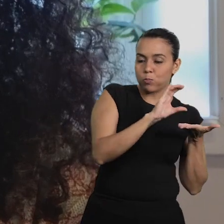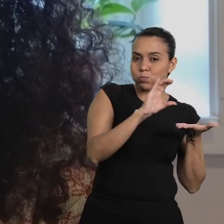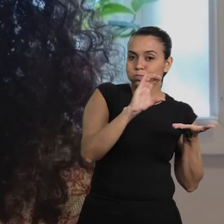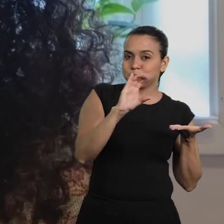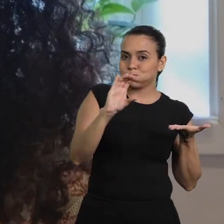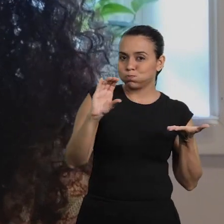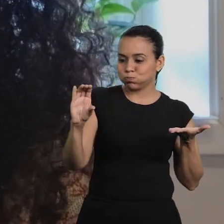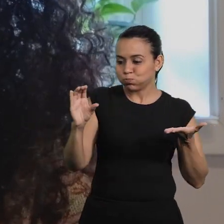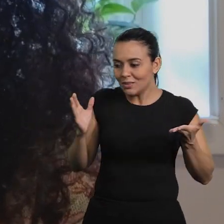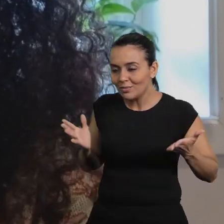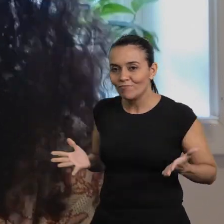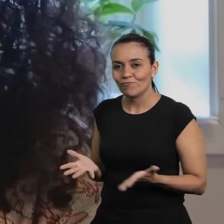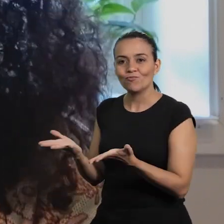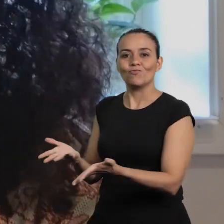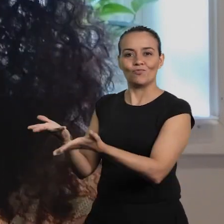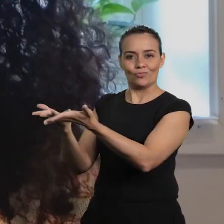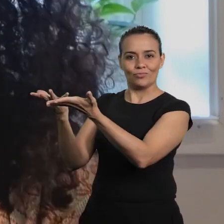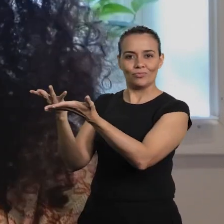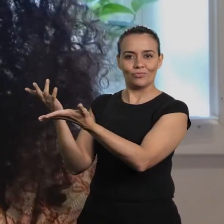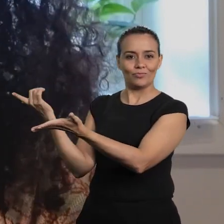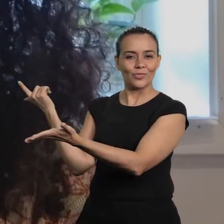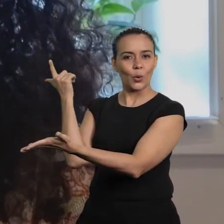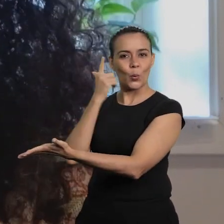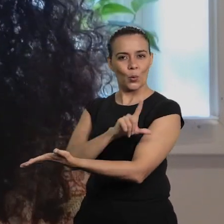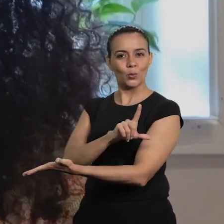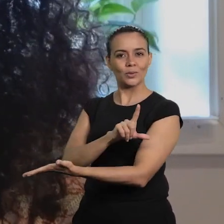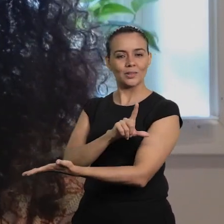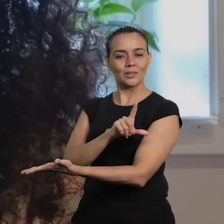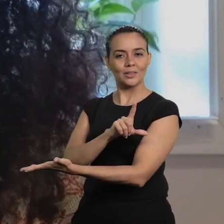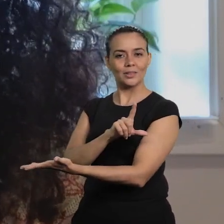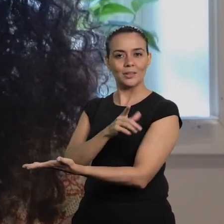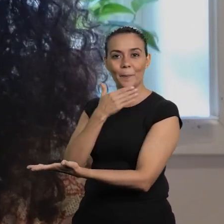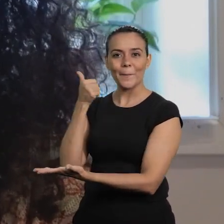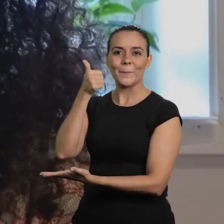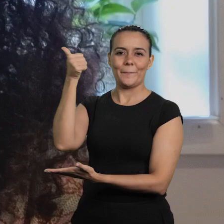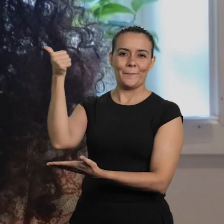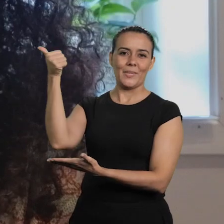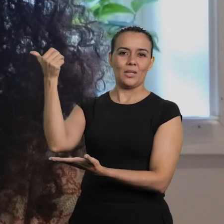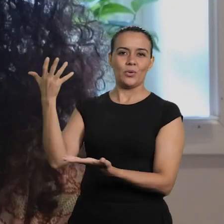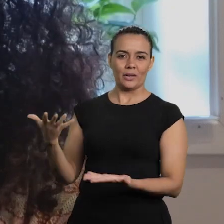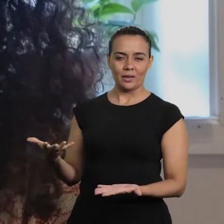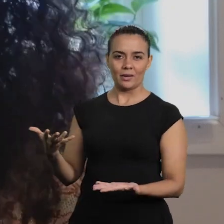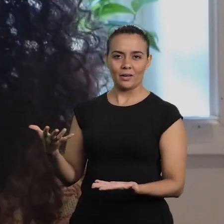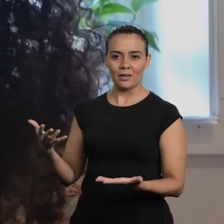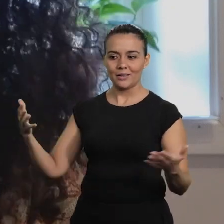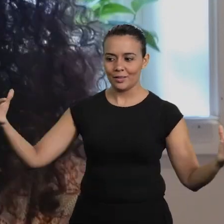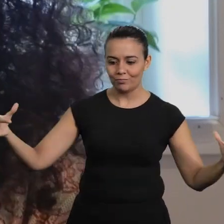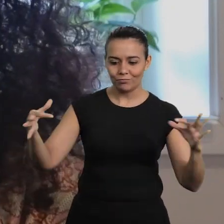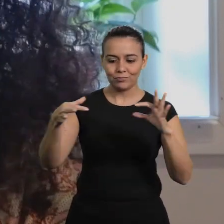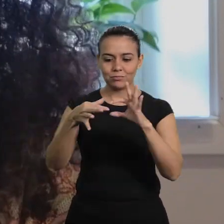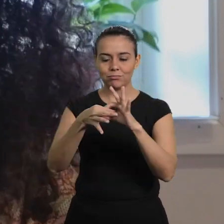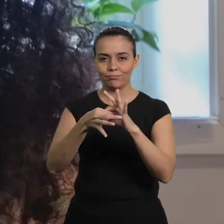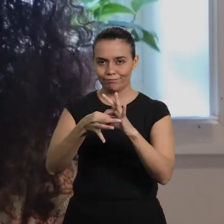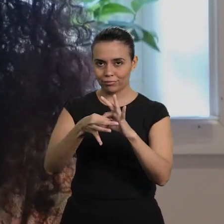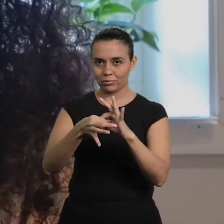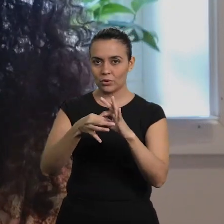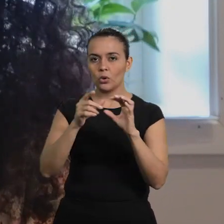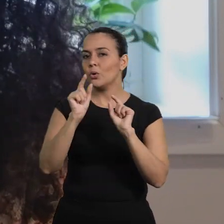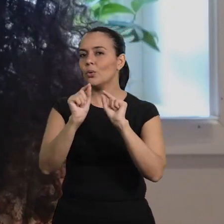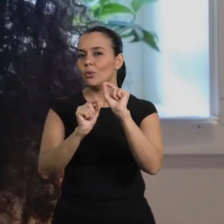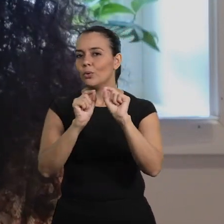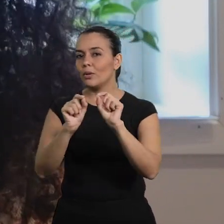colocasse incentivos ou requisitos de listagem para essas empresas de capital aberto vinculadas com as questões sociais